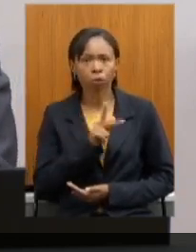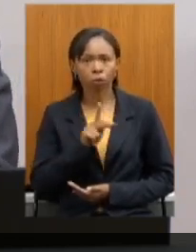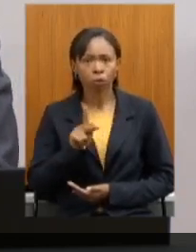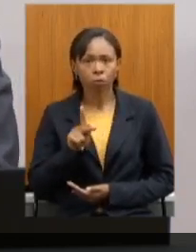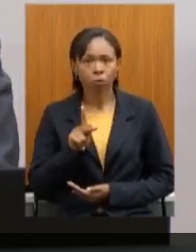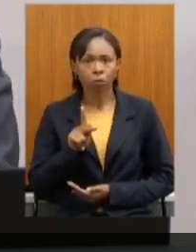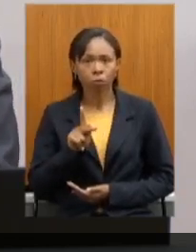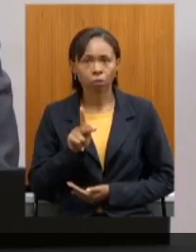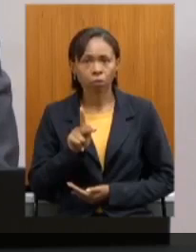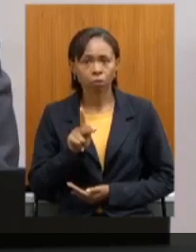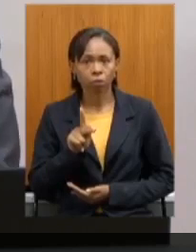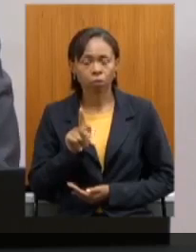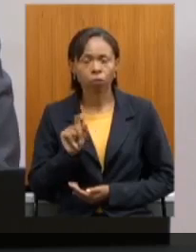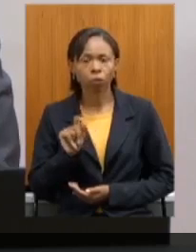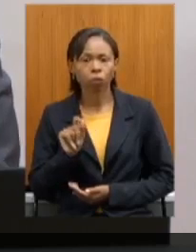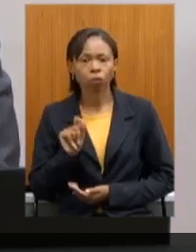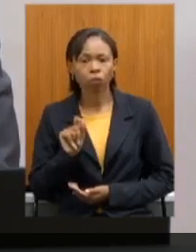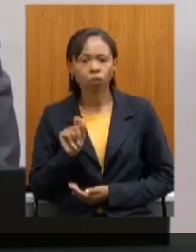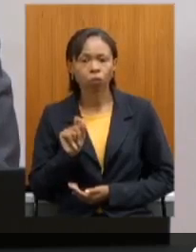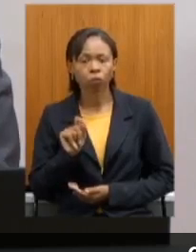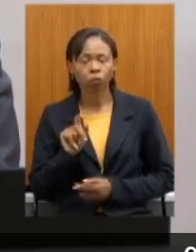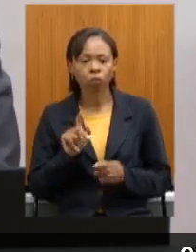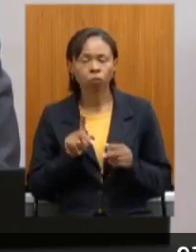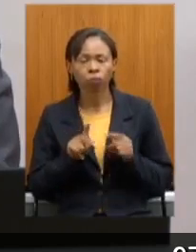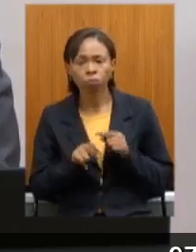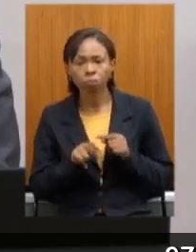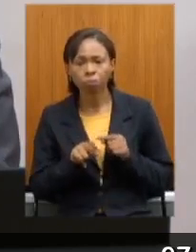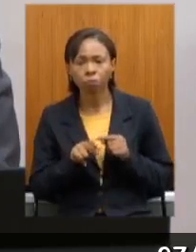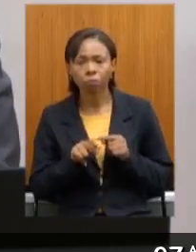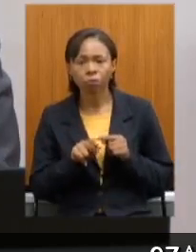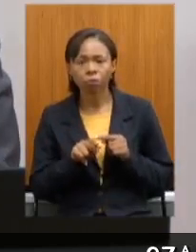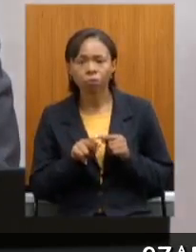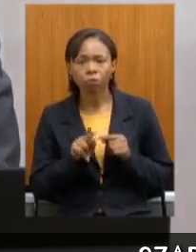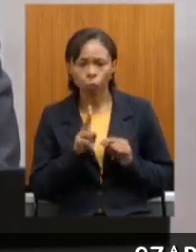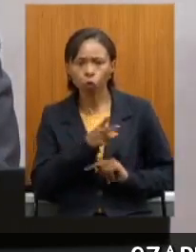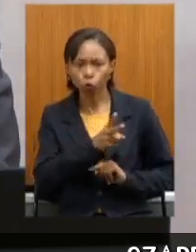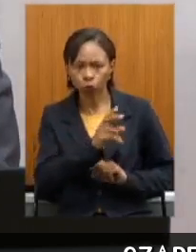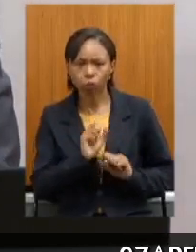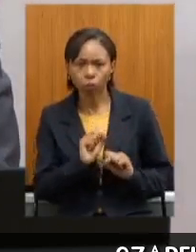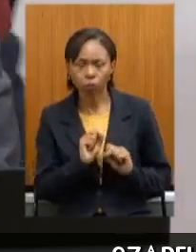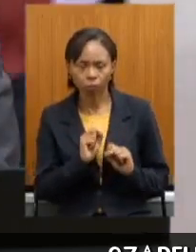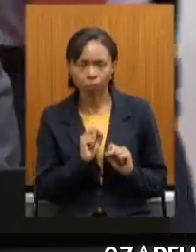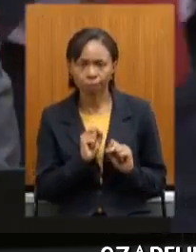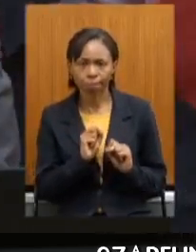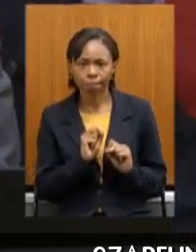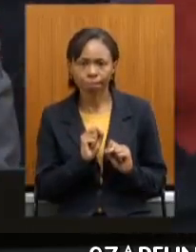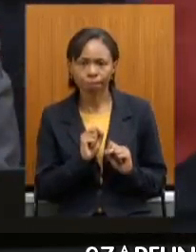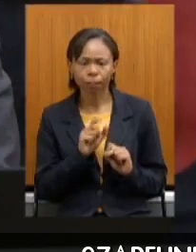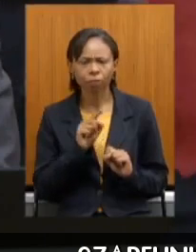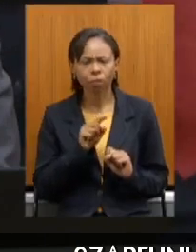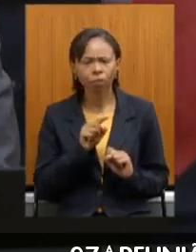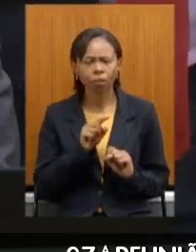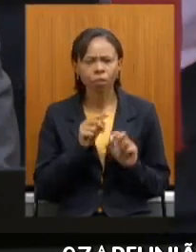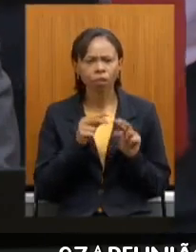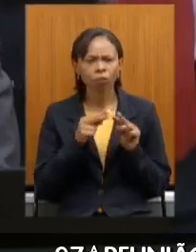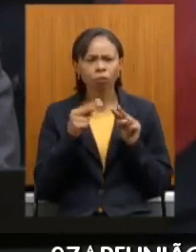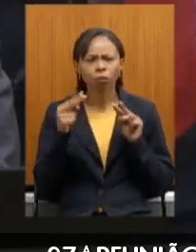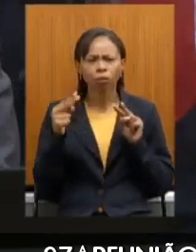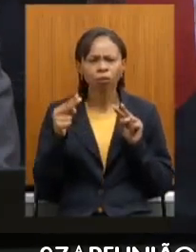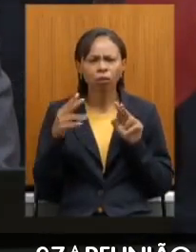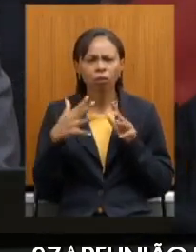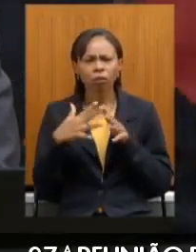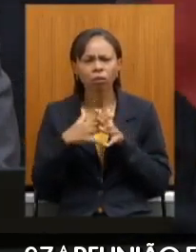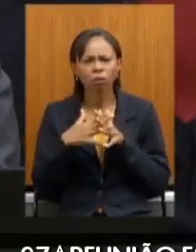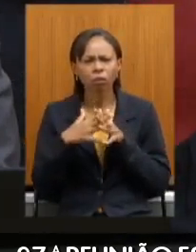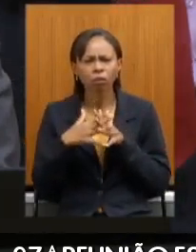Oi. Sim, pode continuar. É que tava, deu um pico na sua fala. Acho que a sua transmissão ela não está